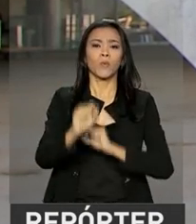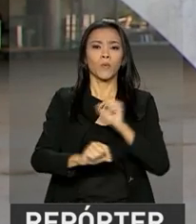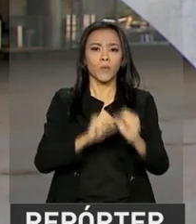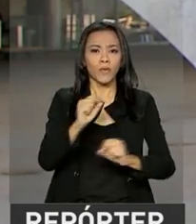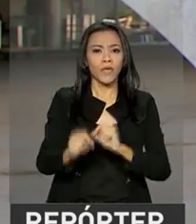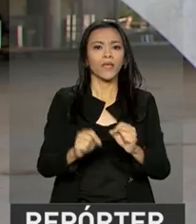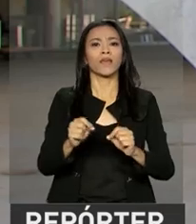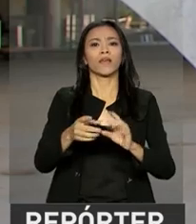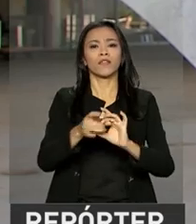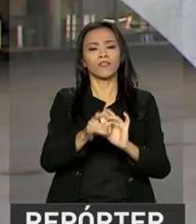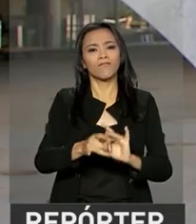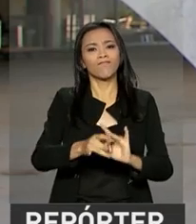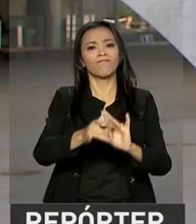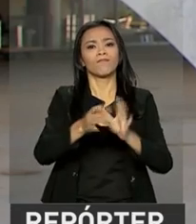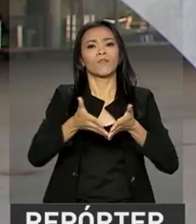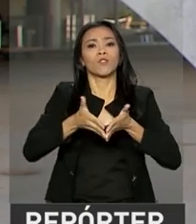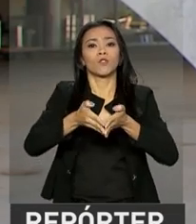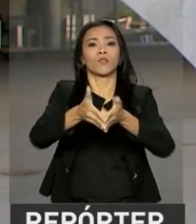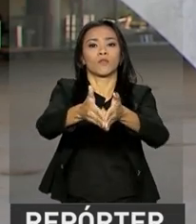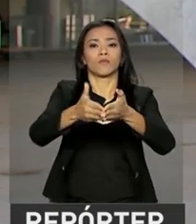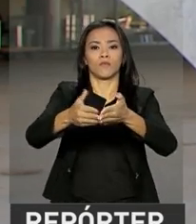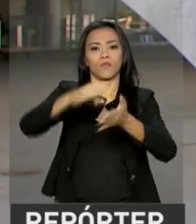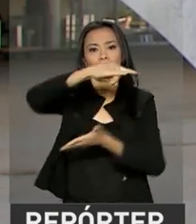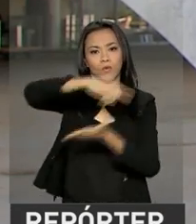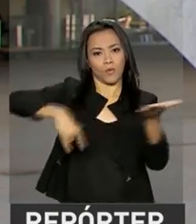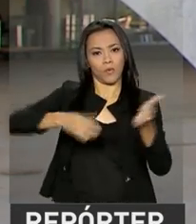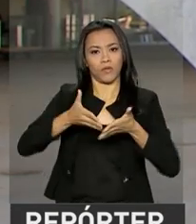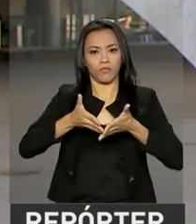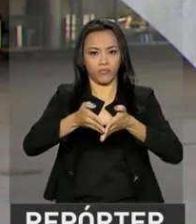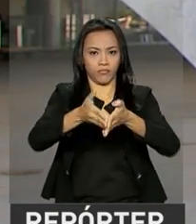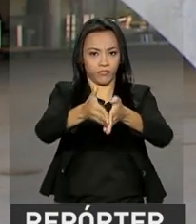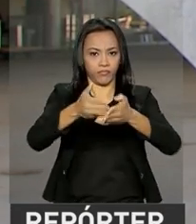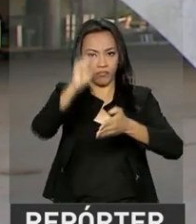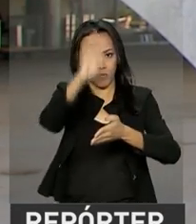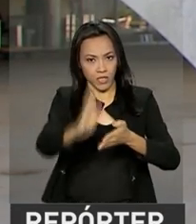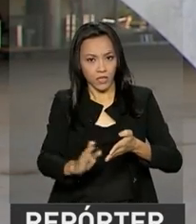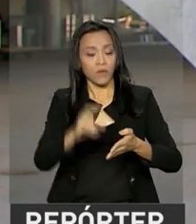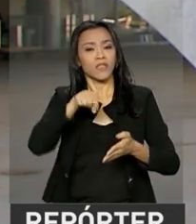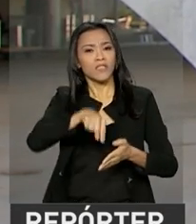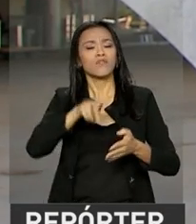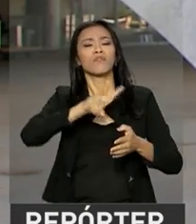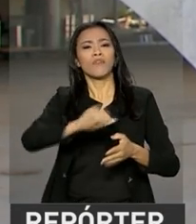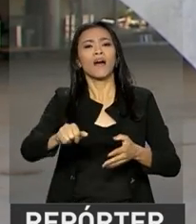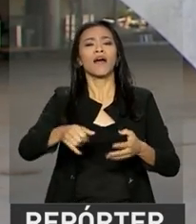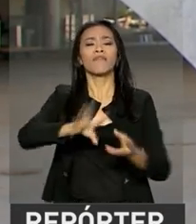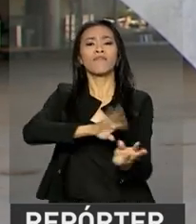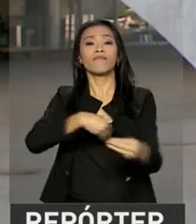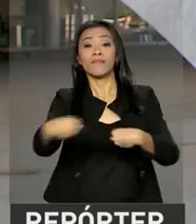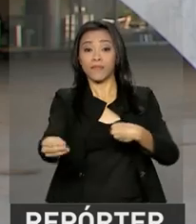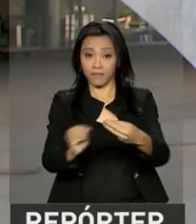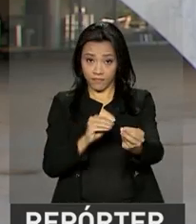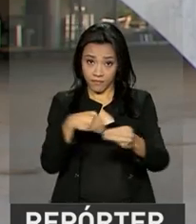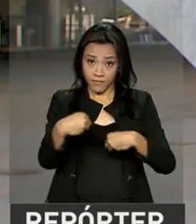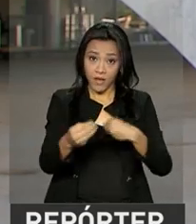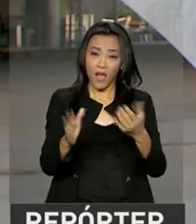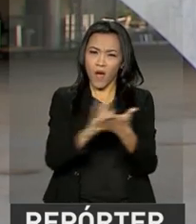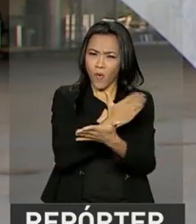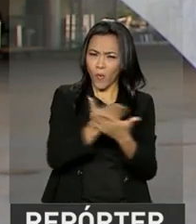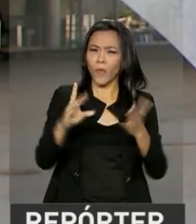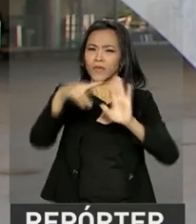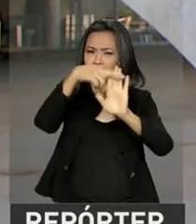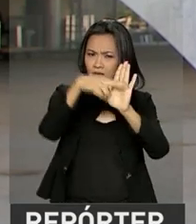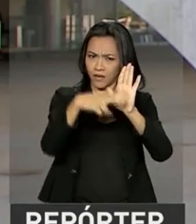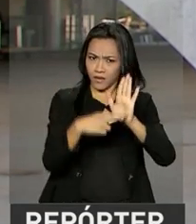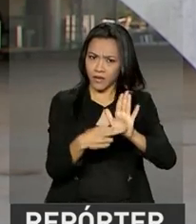portuária no Brasil esse decreto ele vai desburocratizar e flexibilizar algumas regras